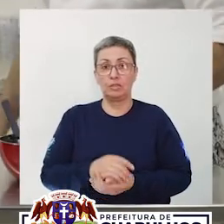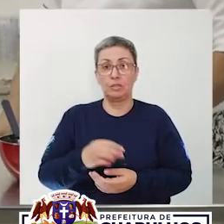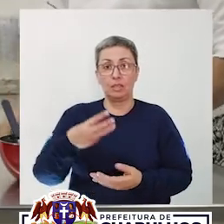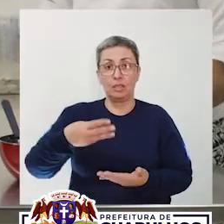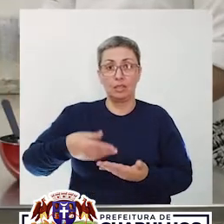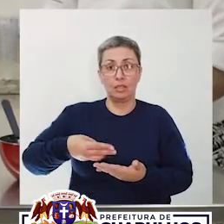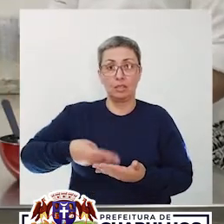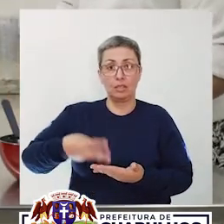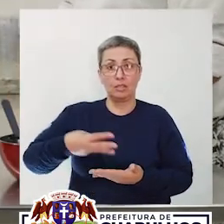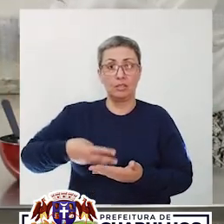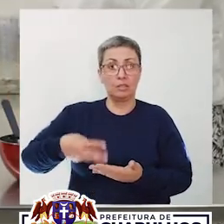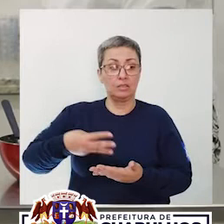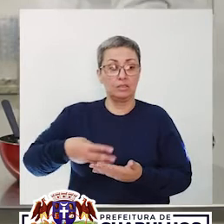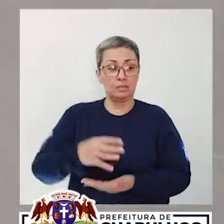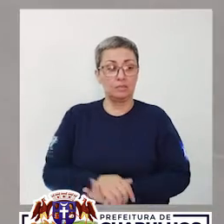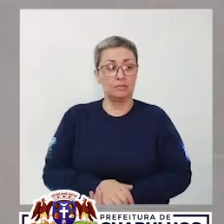Eu precisava de um garfo. Isso.